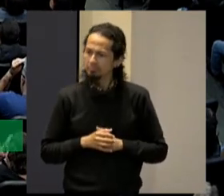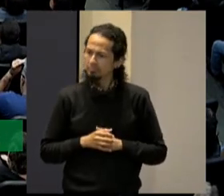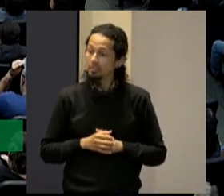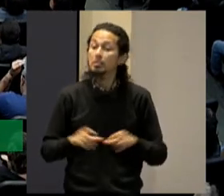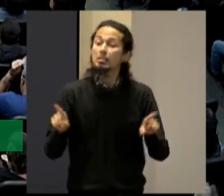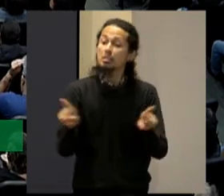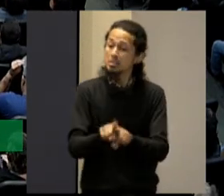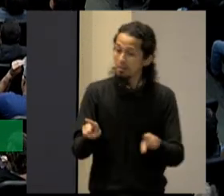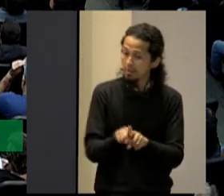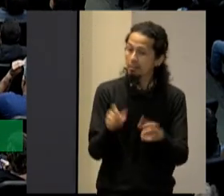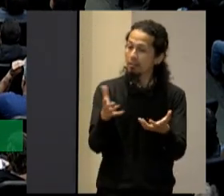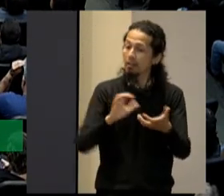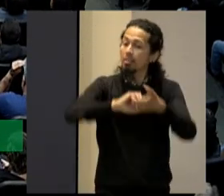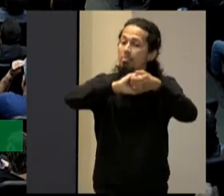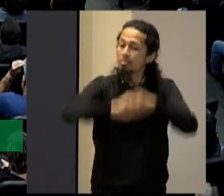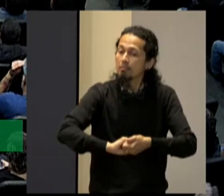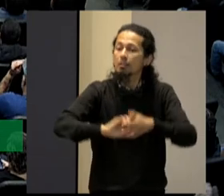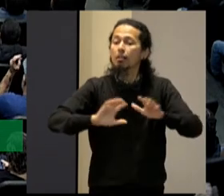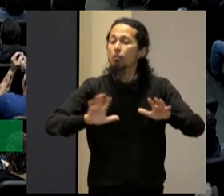Saúdo